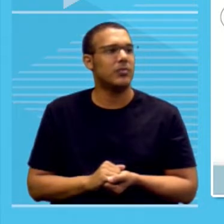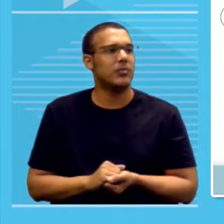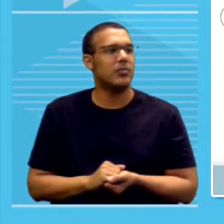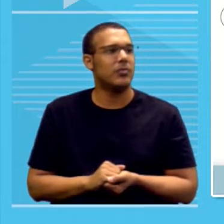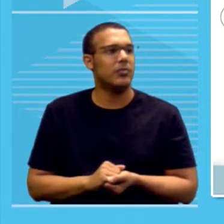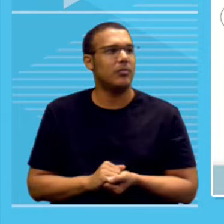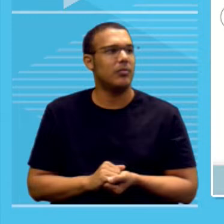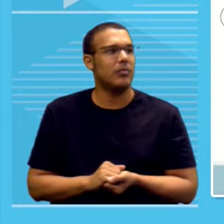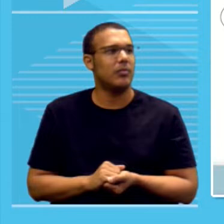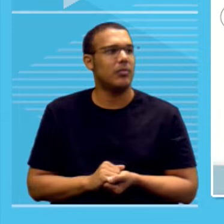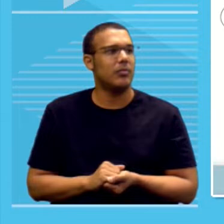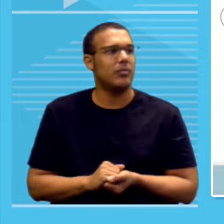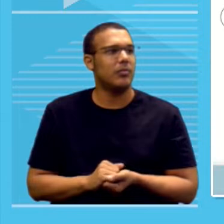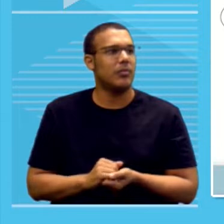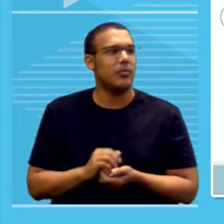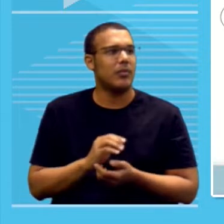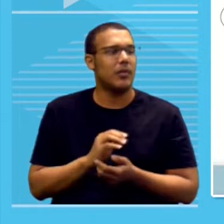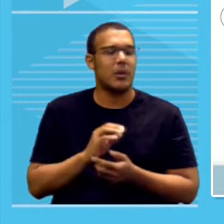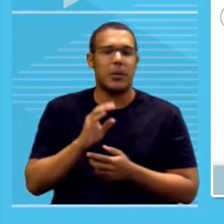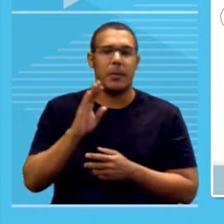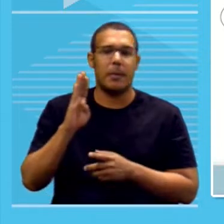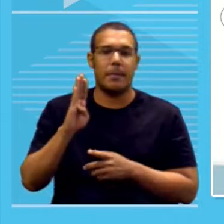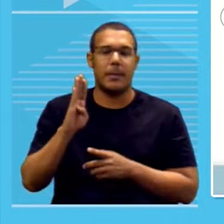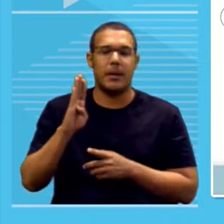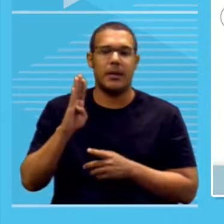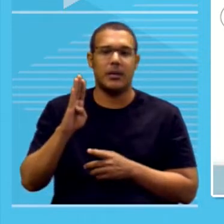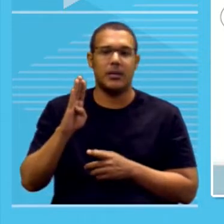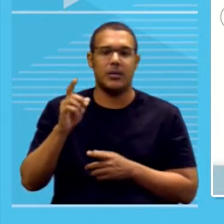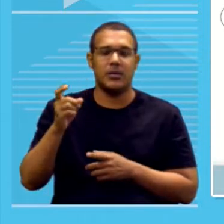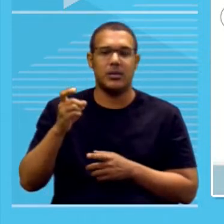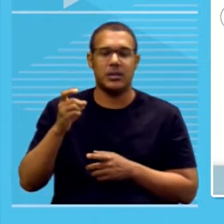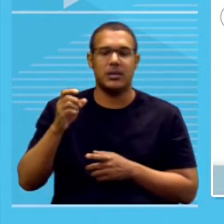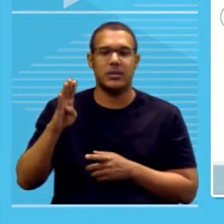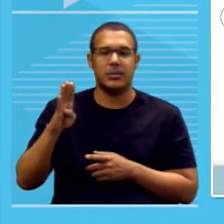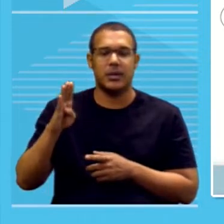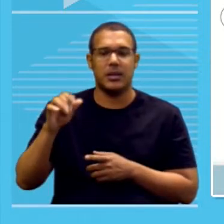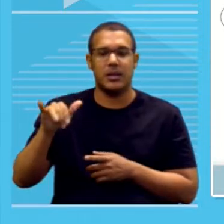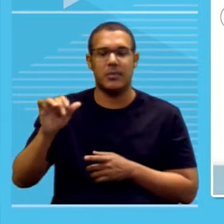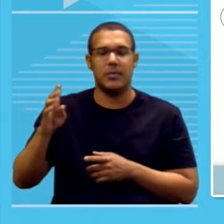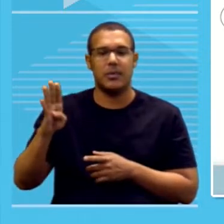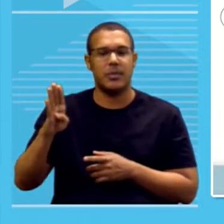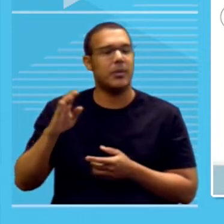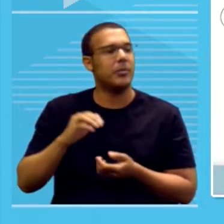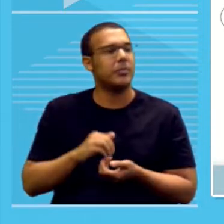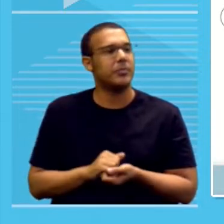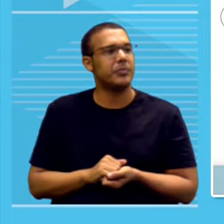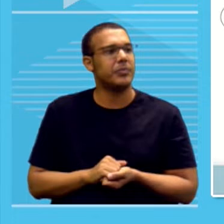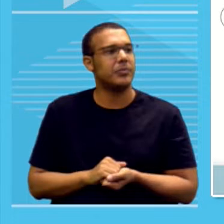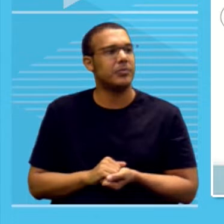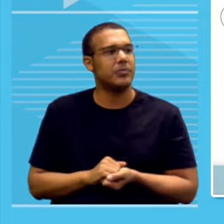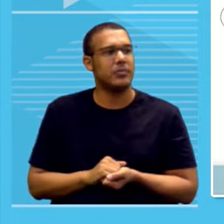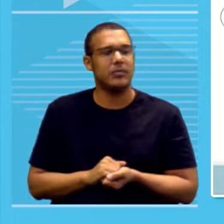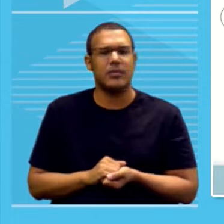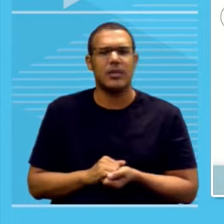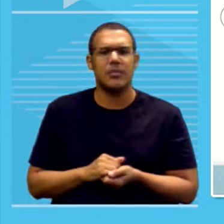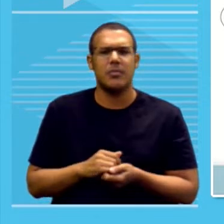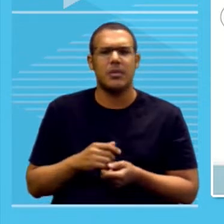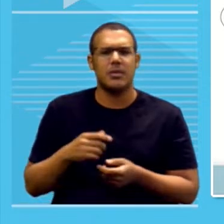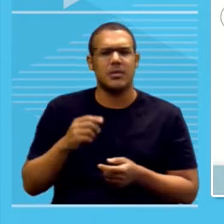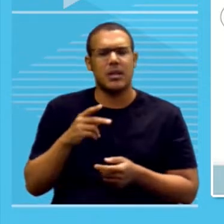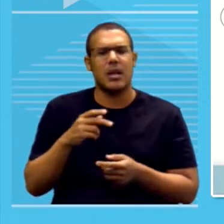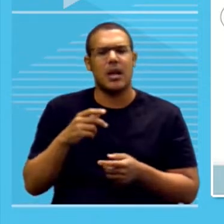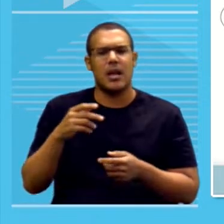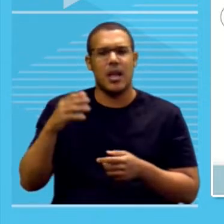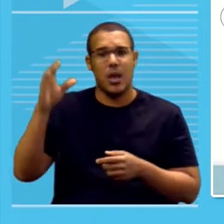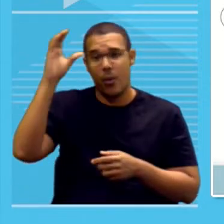ponto b você vai ter o XB você vai ter o yb se você disser para mim Professor aprendi a fórmula para